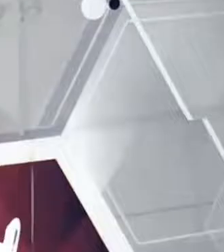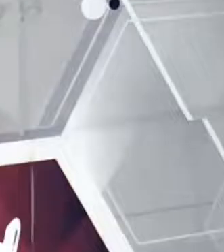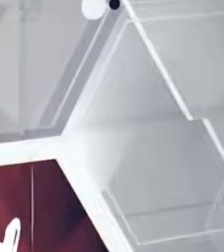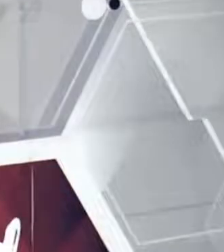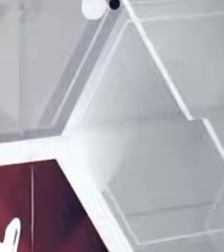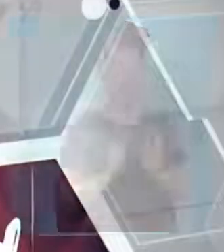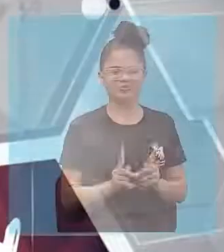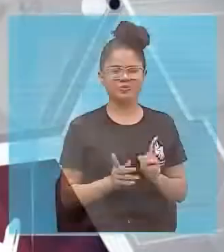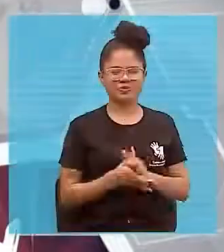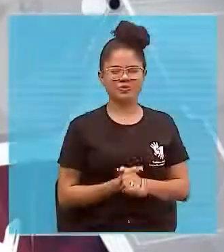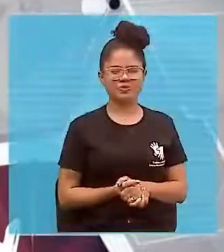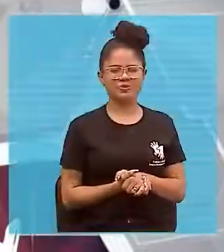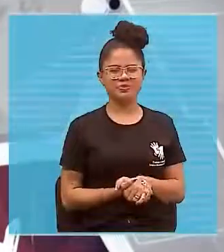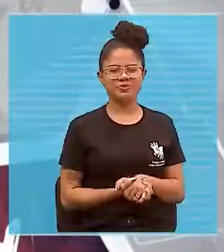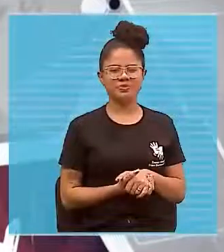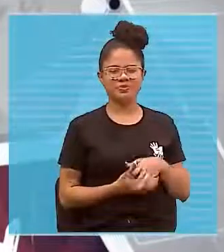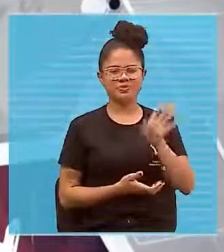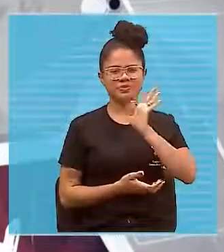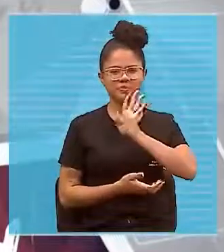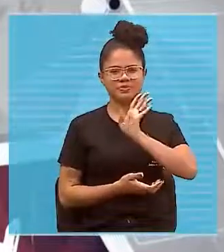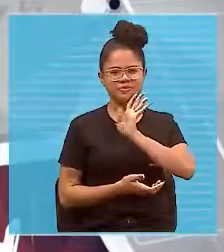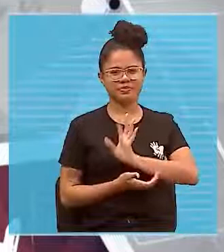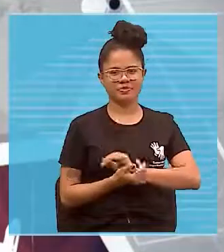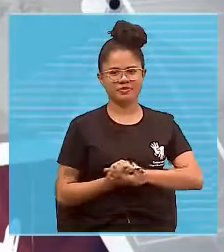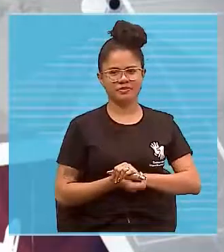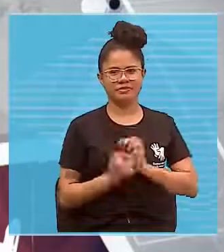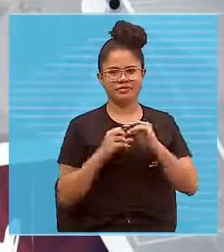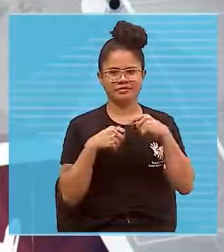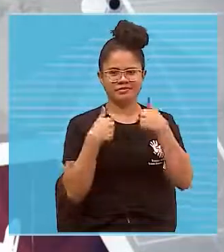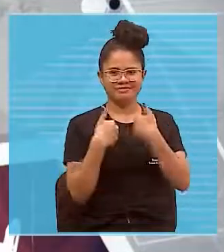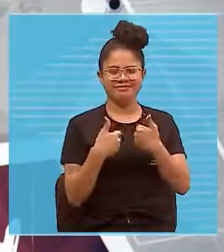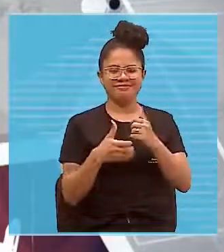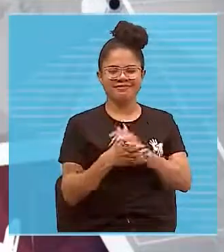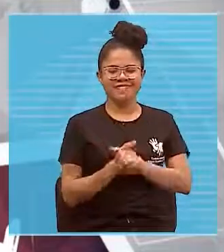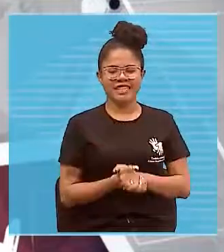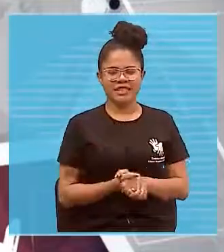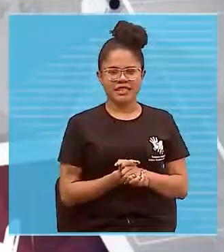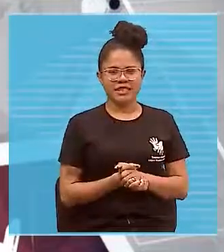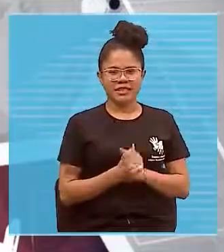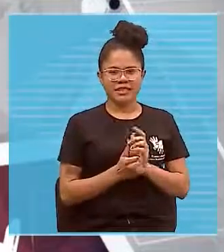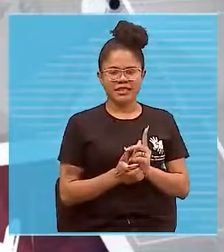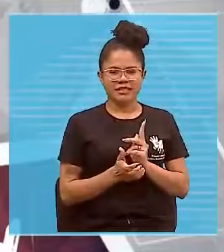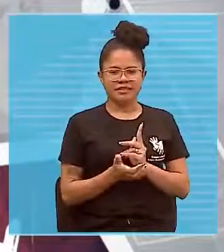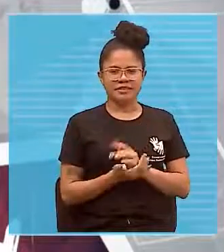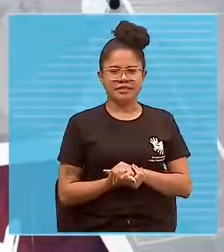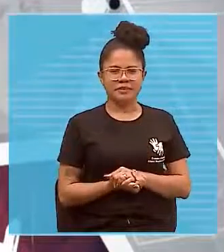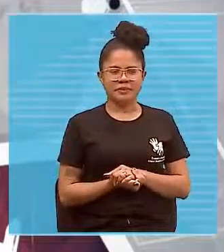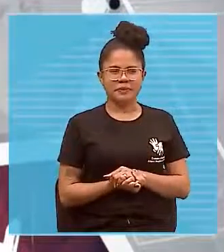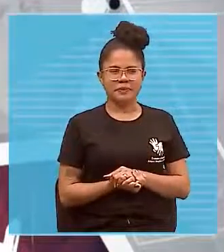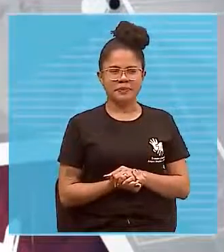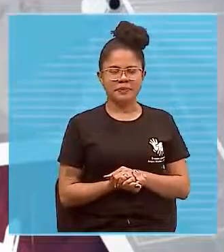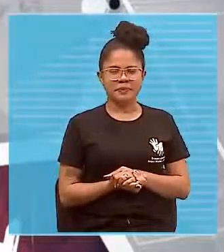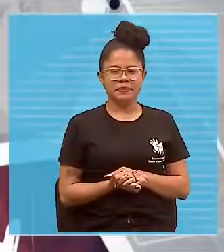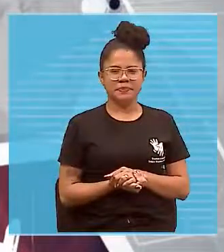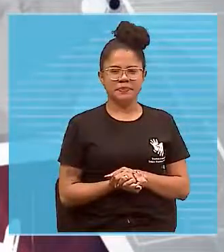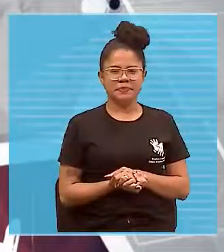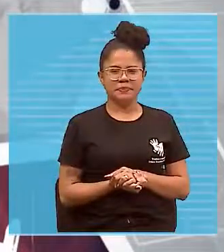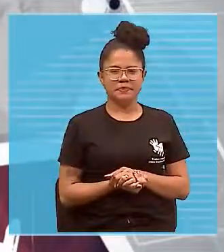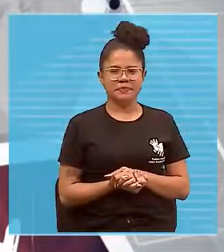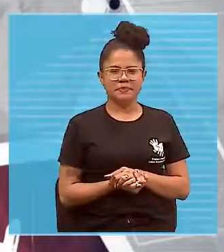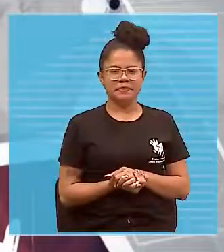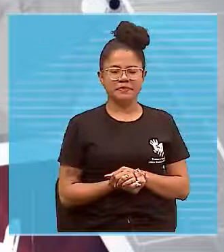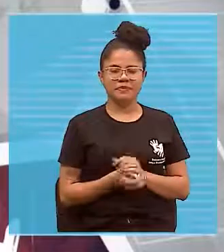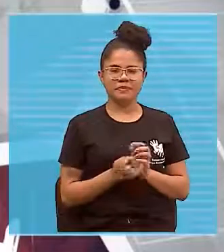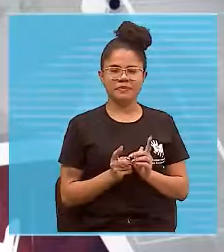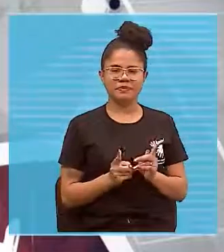Ok, muito que bem. Rapidinho, não foi que a gente foi e voltou? Bora continuar nosso desenho? Nossa obra de arte? Falando,